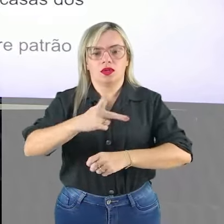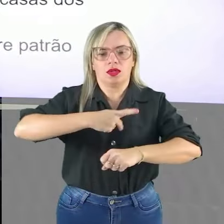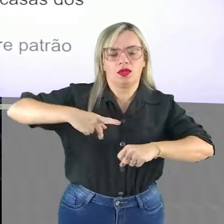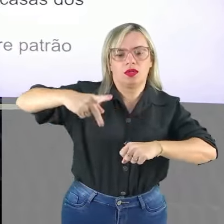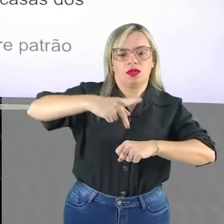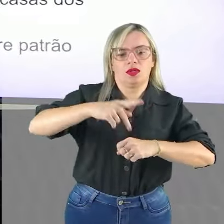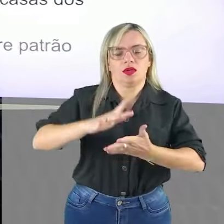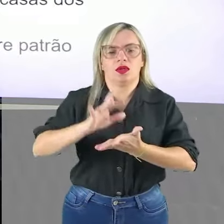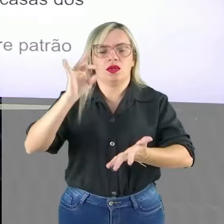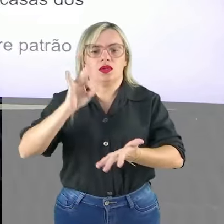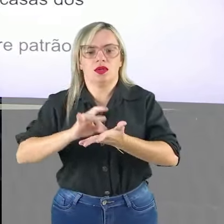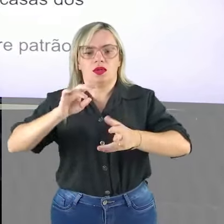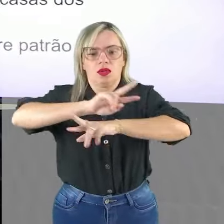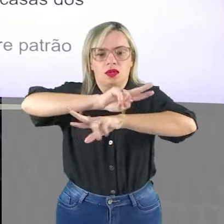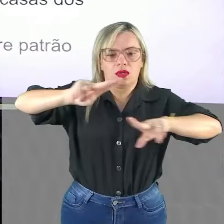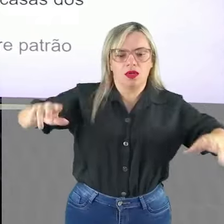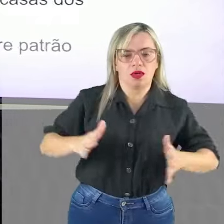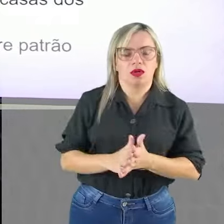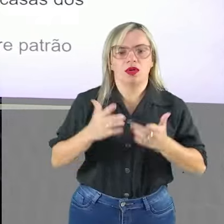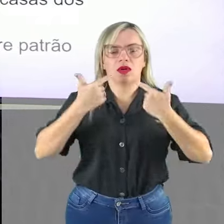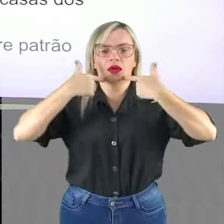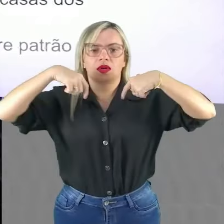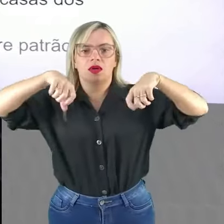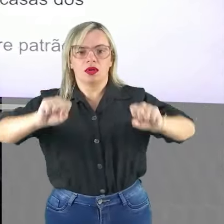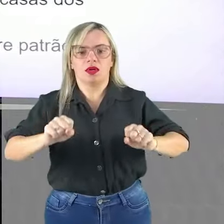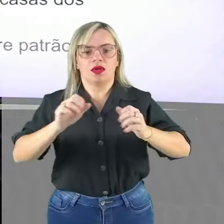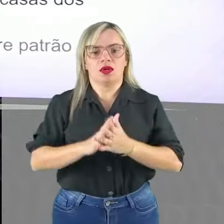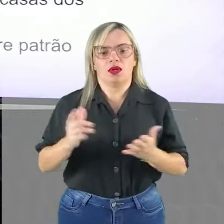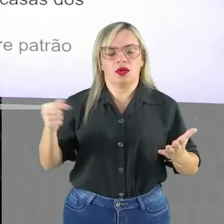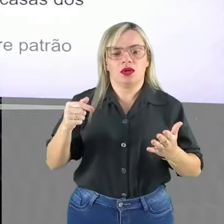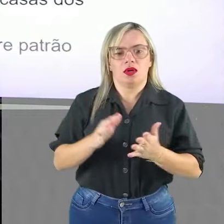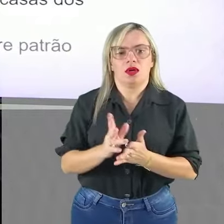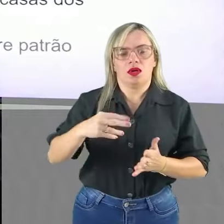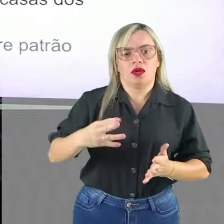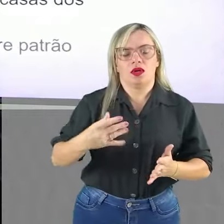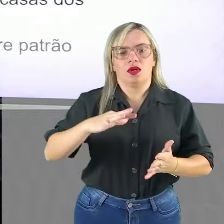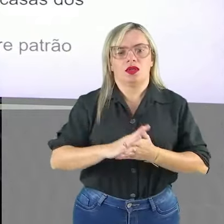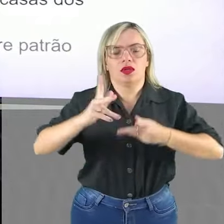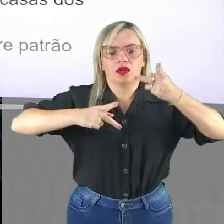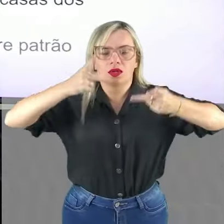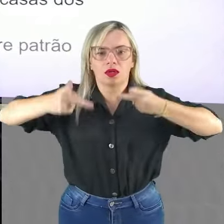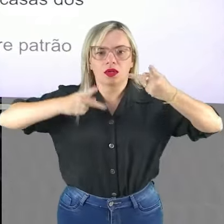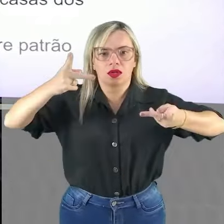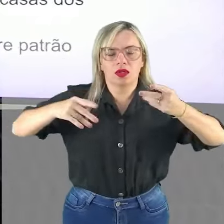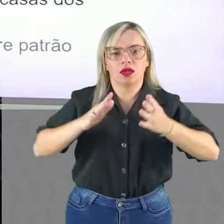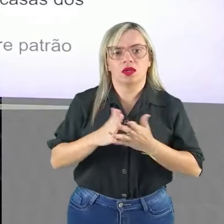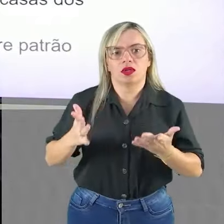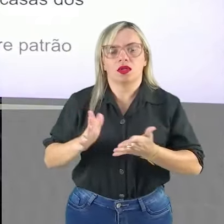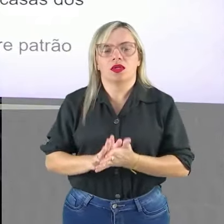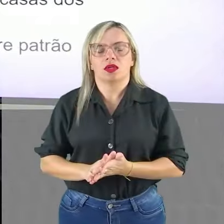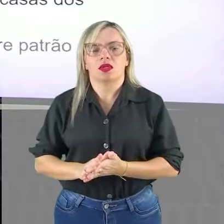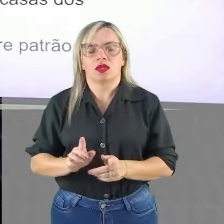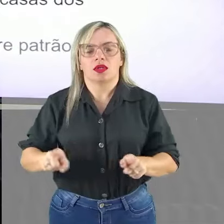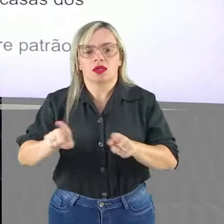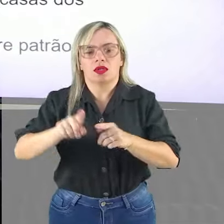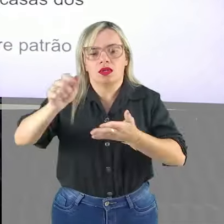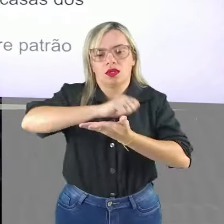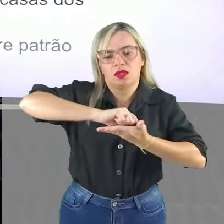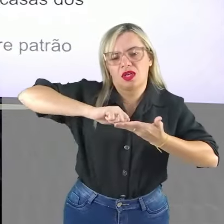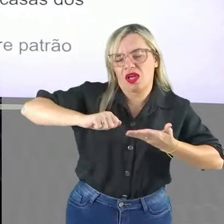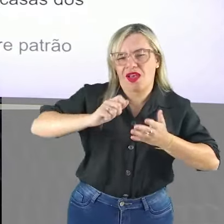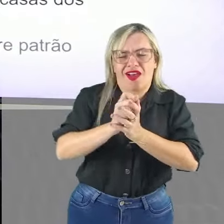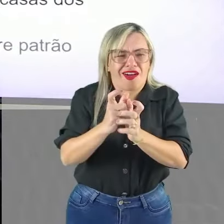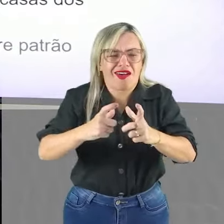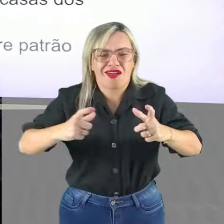21 países então a variação linguística que pode ser tanto prosódica que a fala quanto gráfica que é escrita ela é